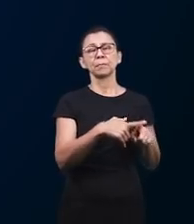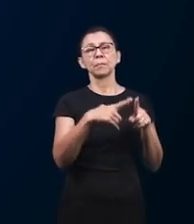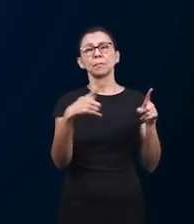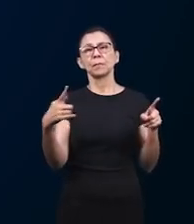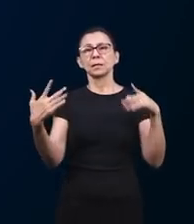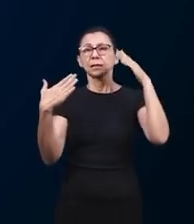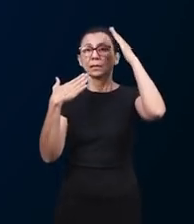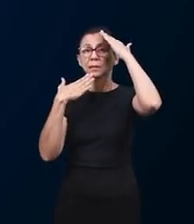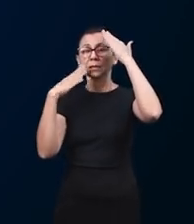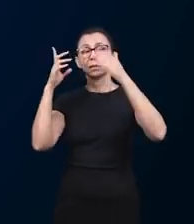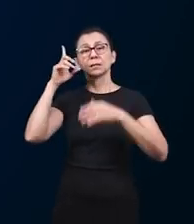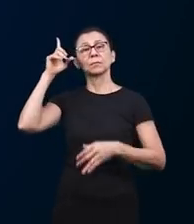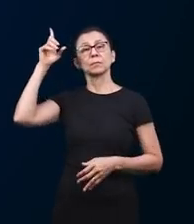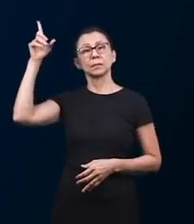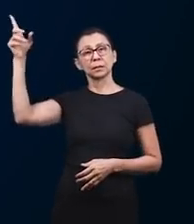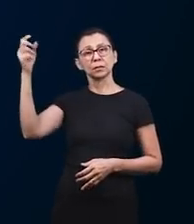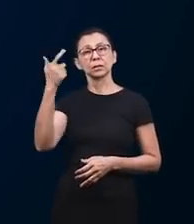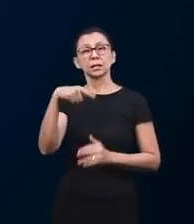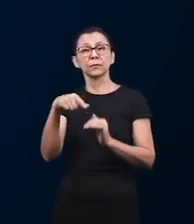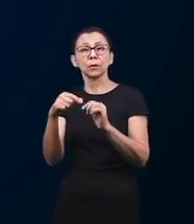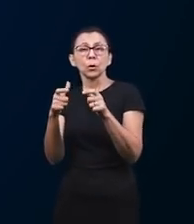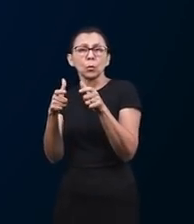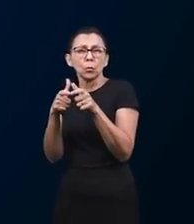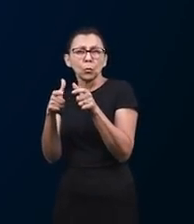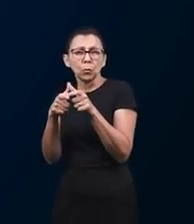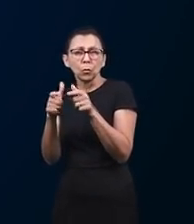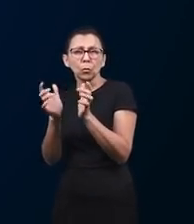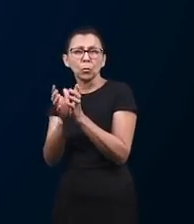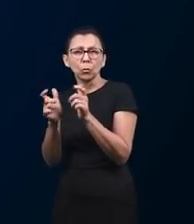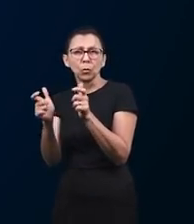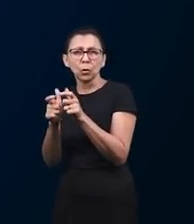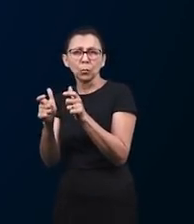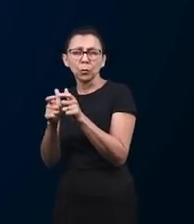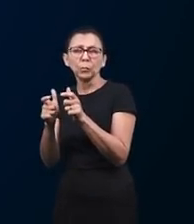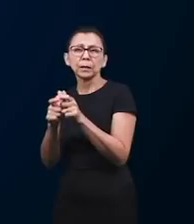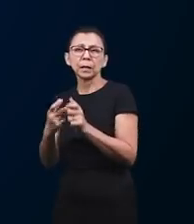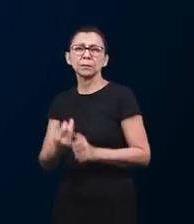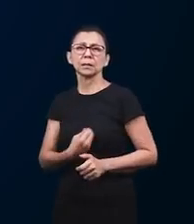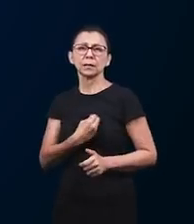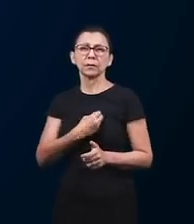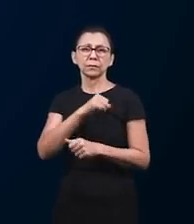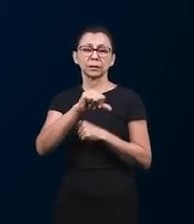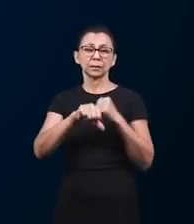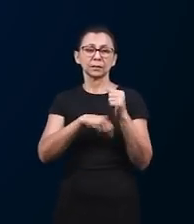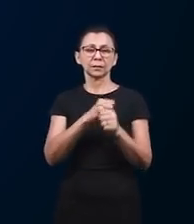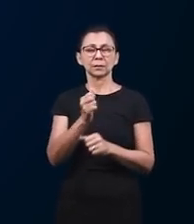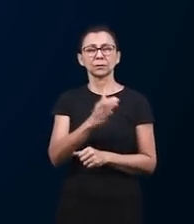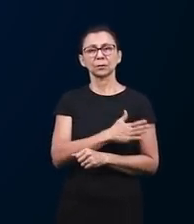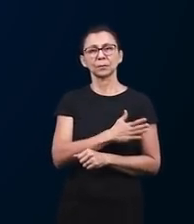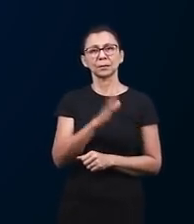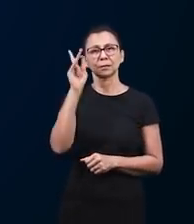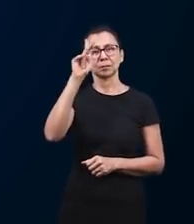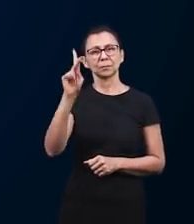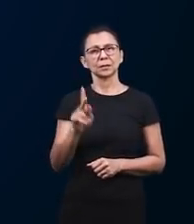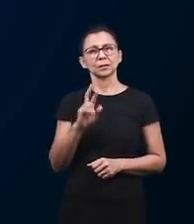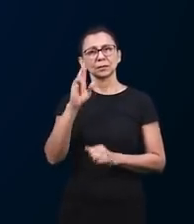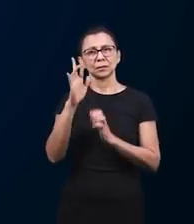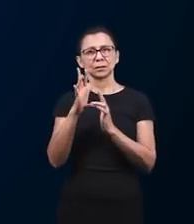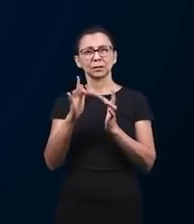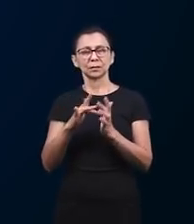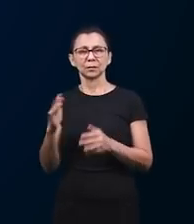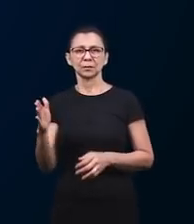estava vivo nos restantes e dali a história da igreja foi totalmente transformada. A paz do Senhor. Quero saudar ao